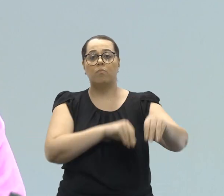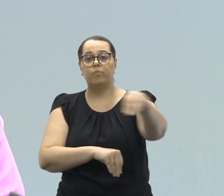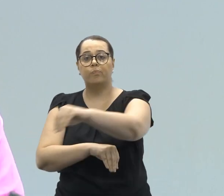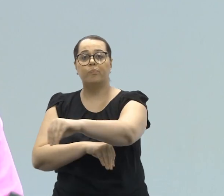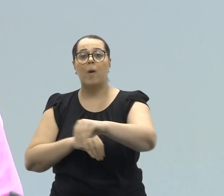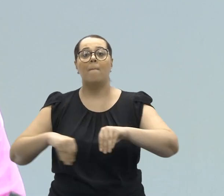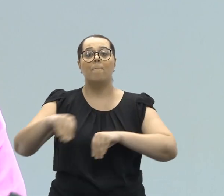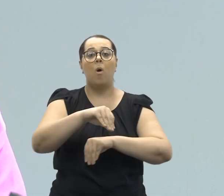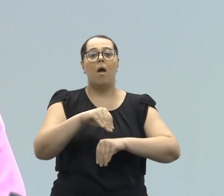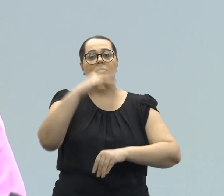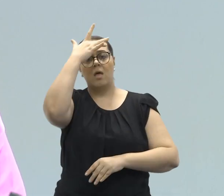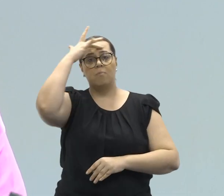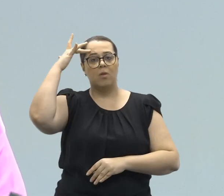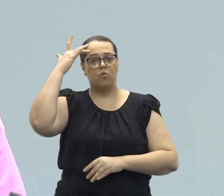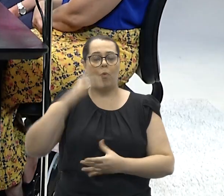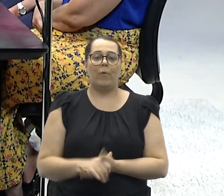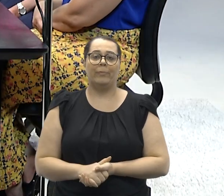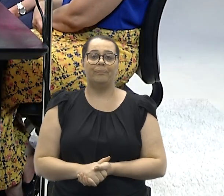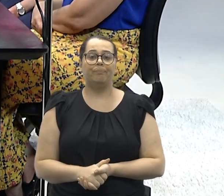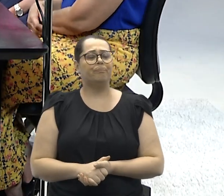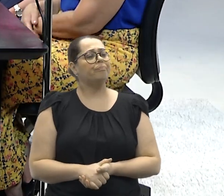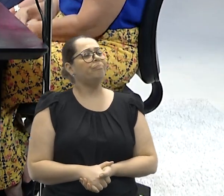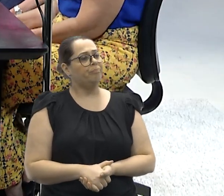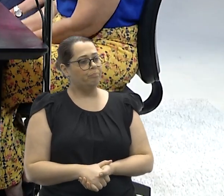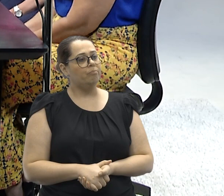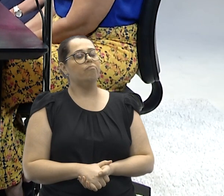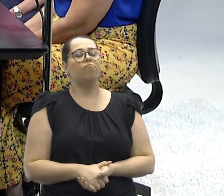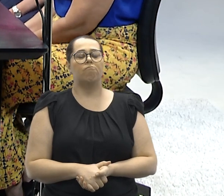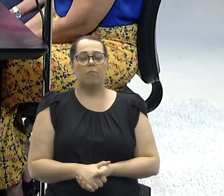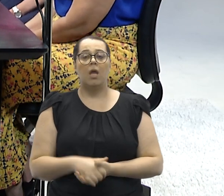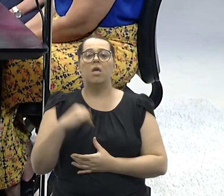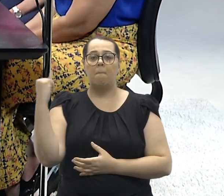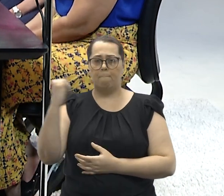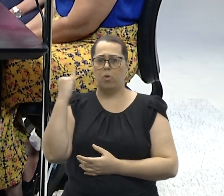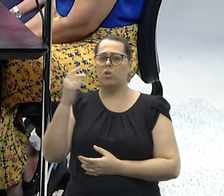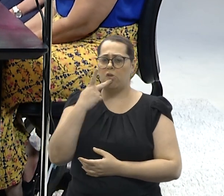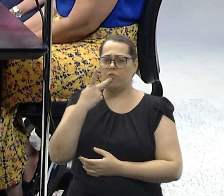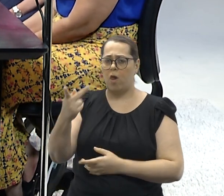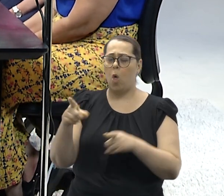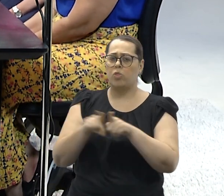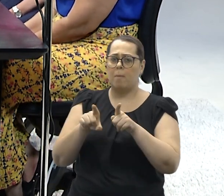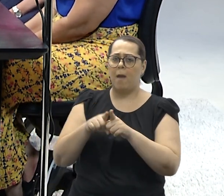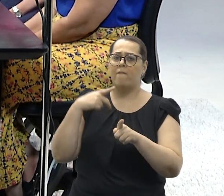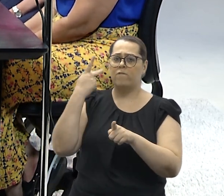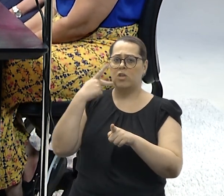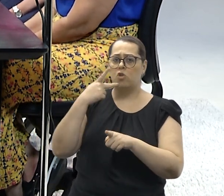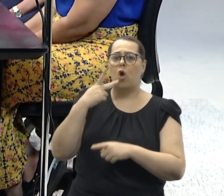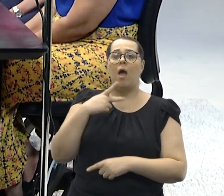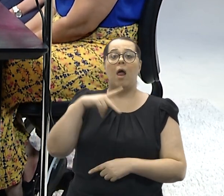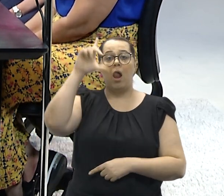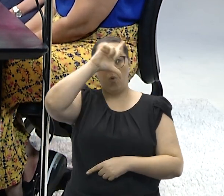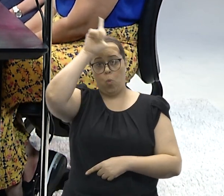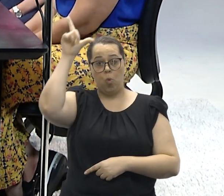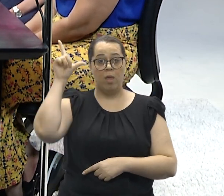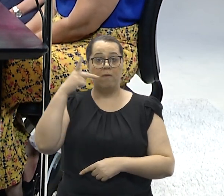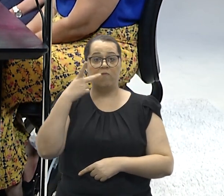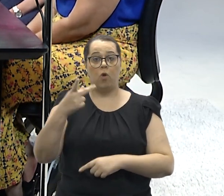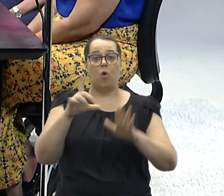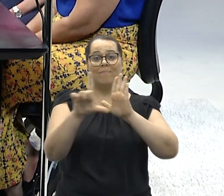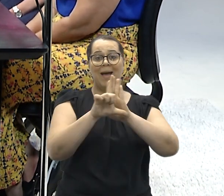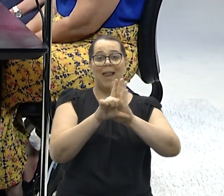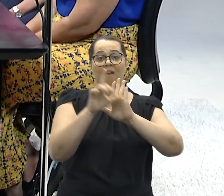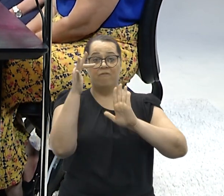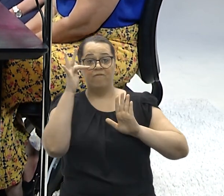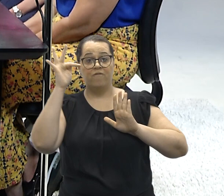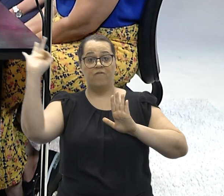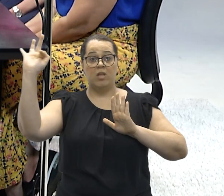os pacientes nessas situações. É importante a gente até considerar, né, vereadora, que você falou de uma questão da lei federal que garante isso,